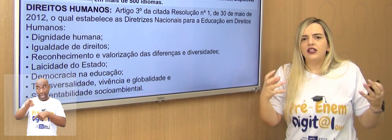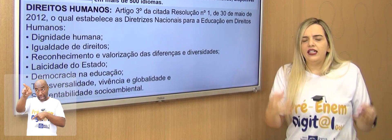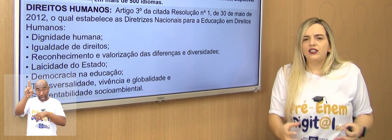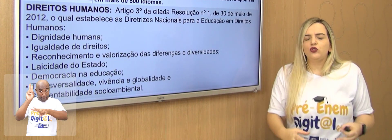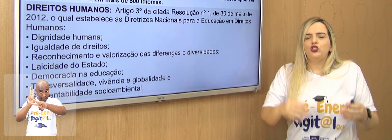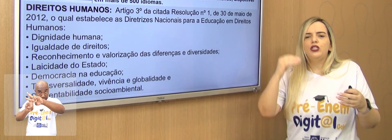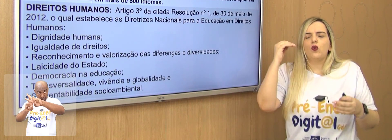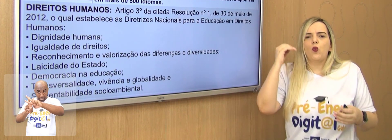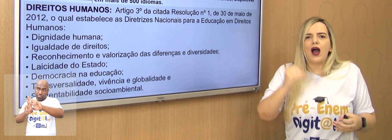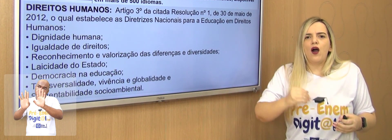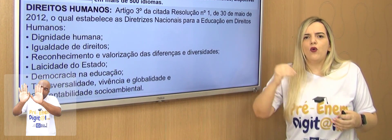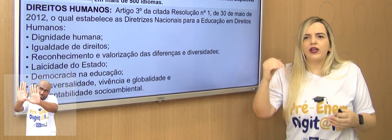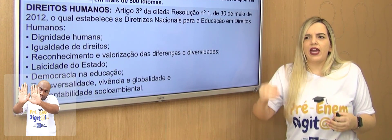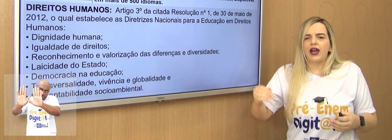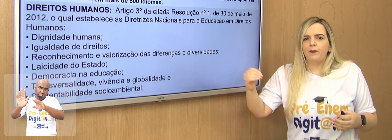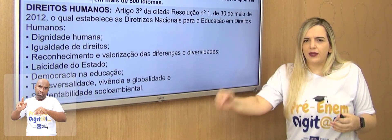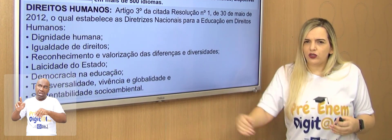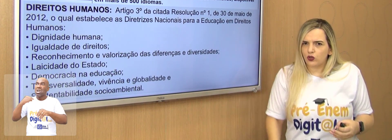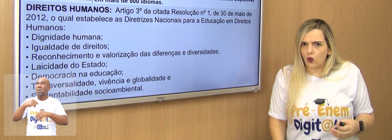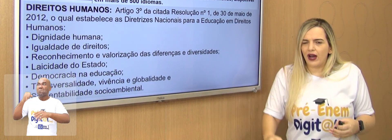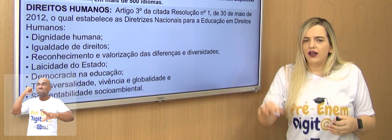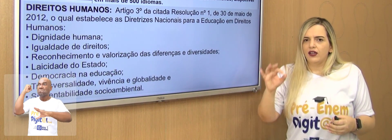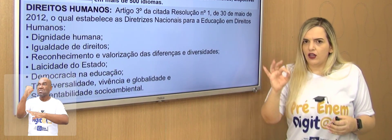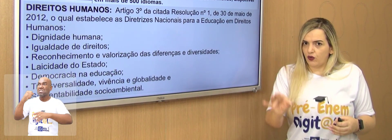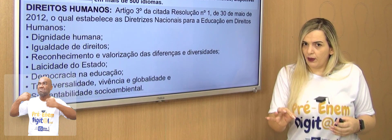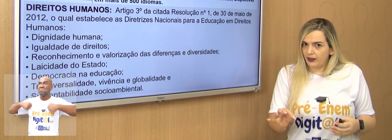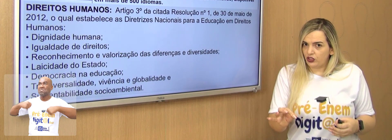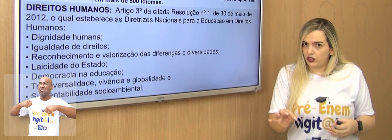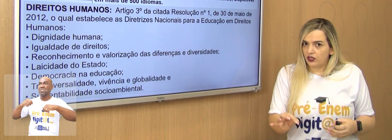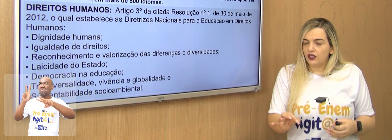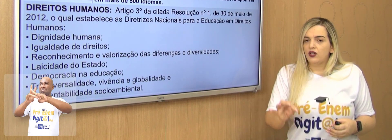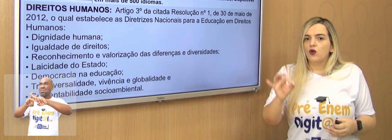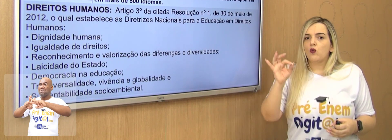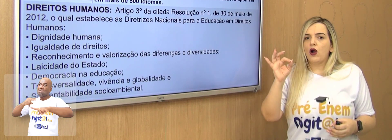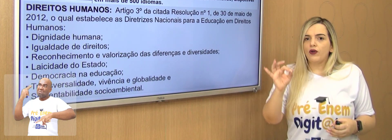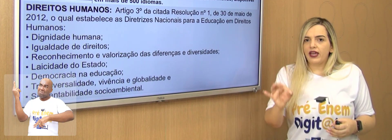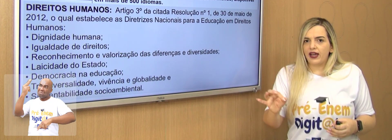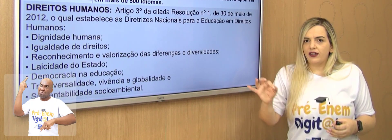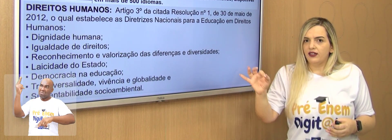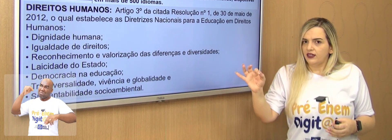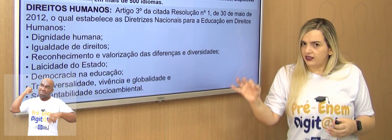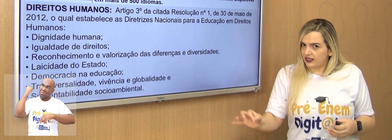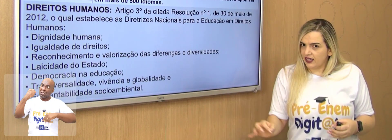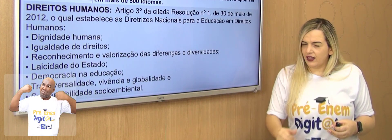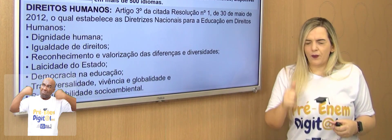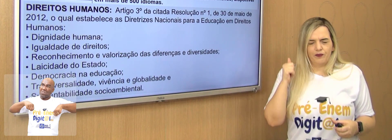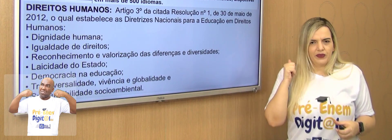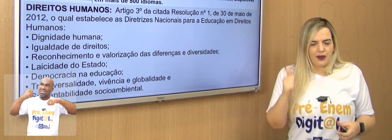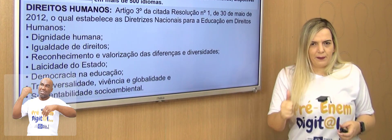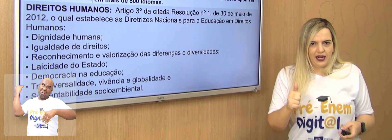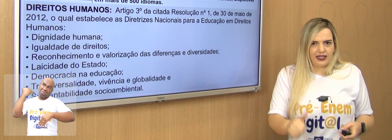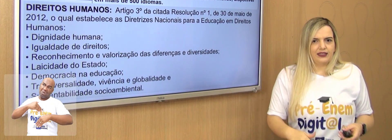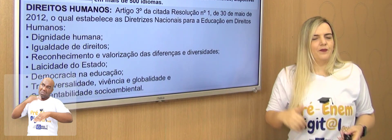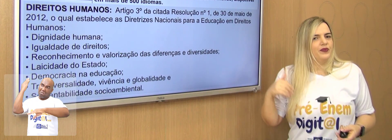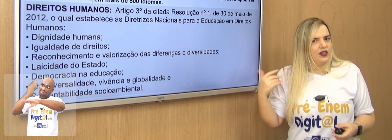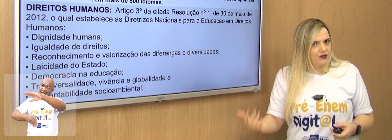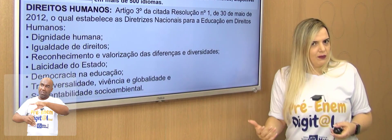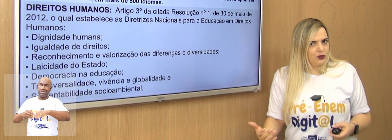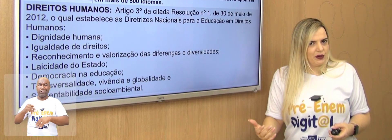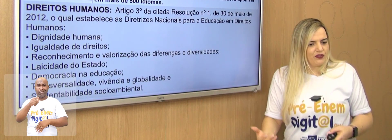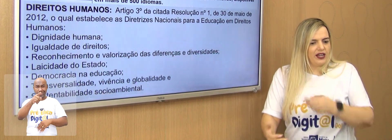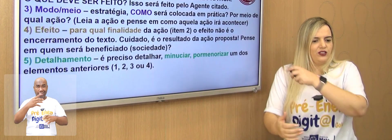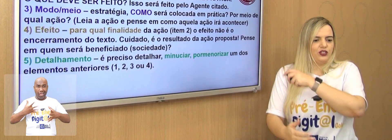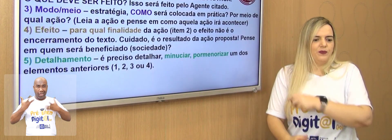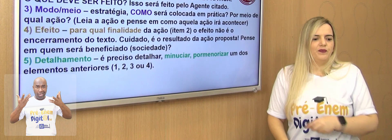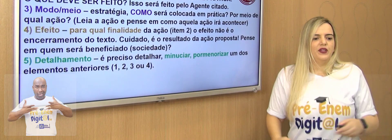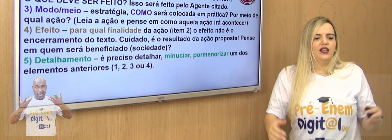ferir isso de qualquer pessoa. Eu vou repetir, qualquer cidadão. Beleza? Vamos